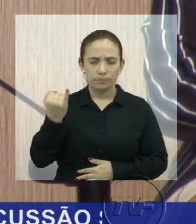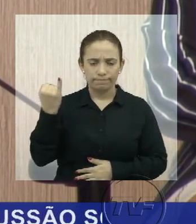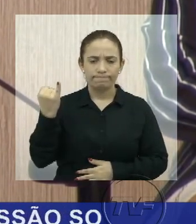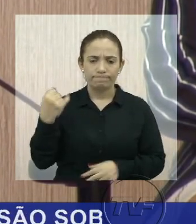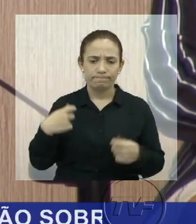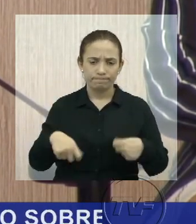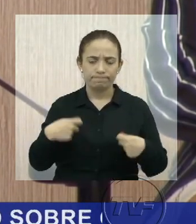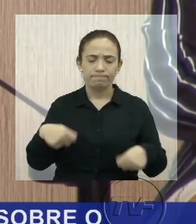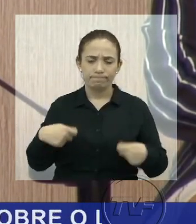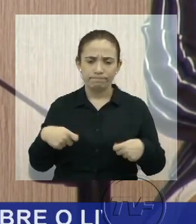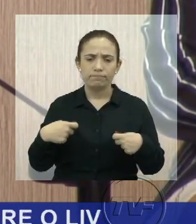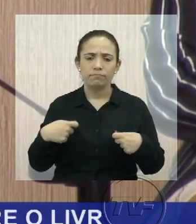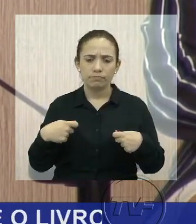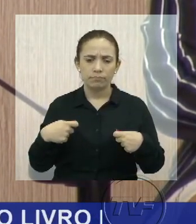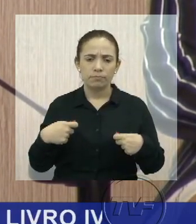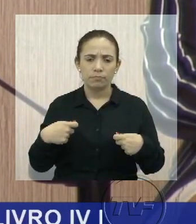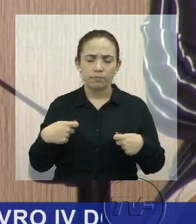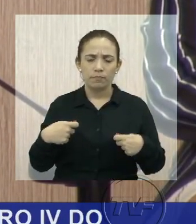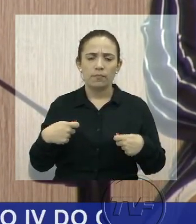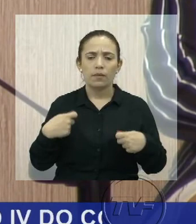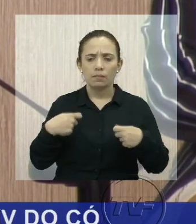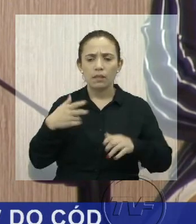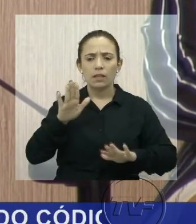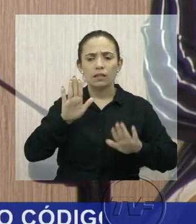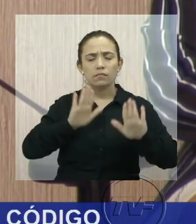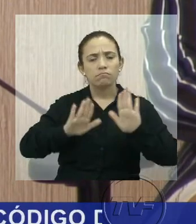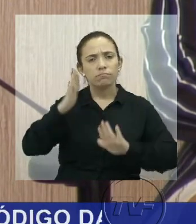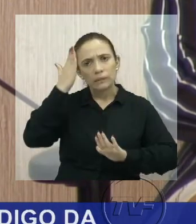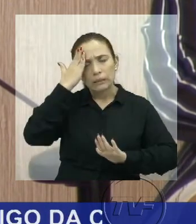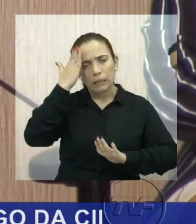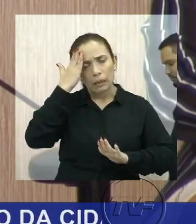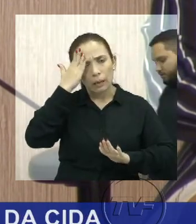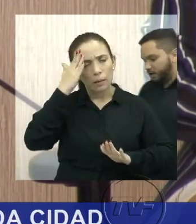ser aplicada com prudência, né?